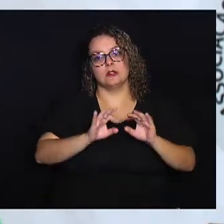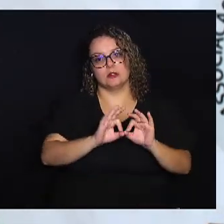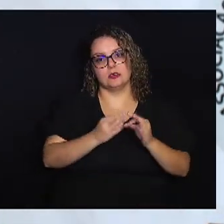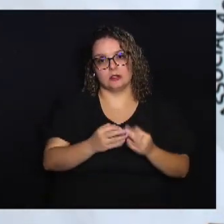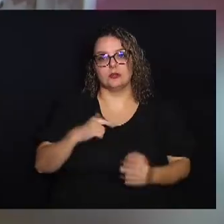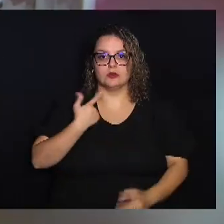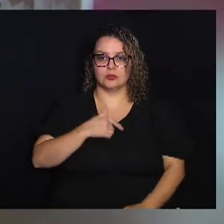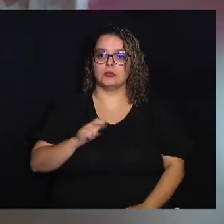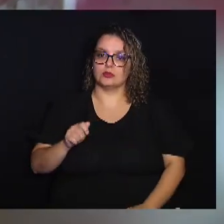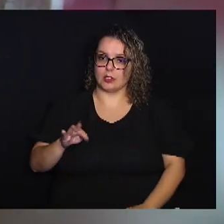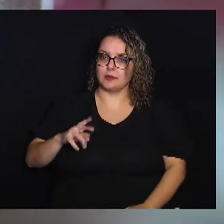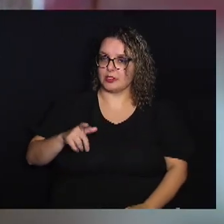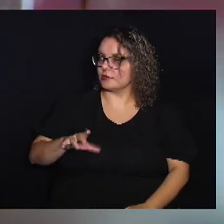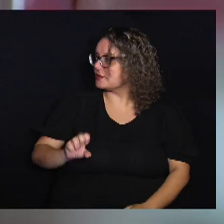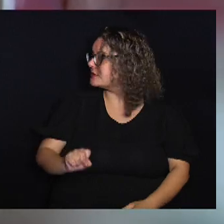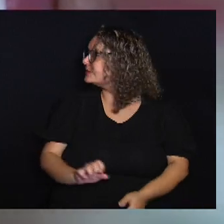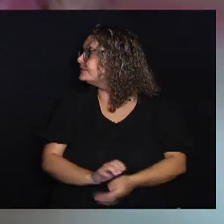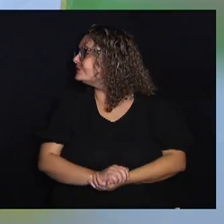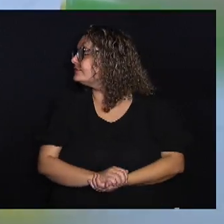nossos abrigos.